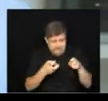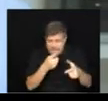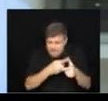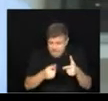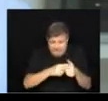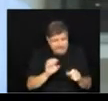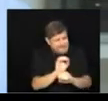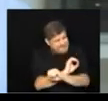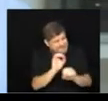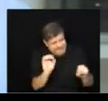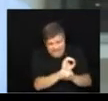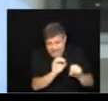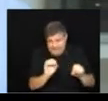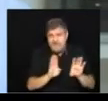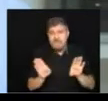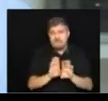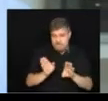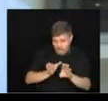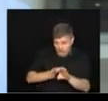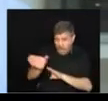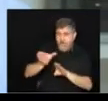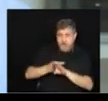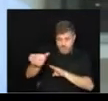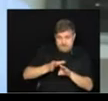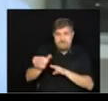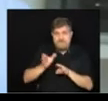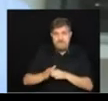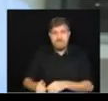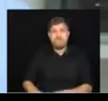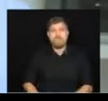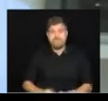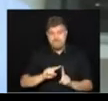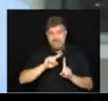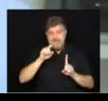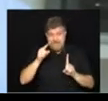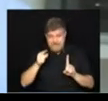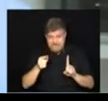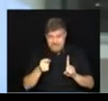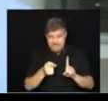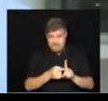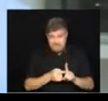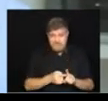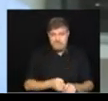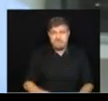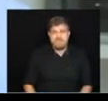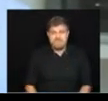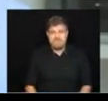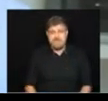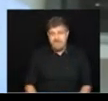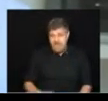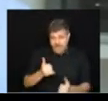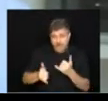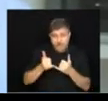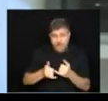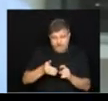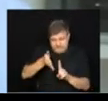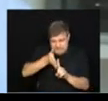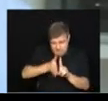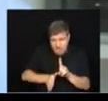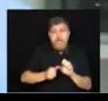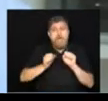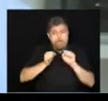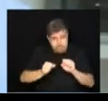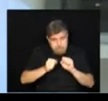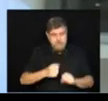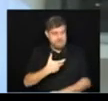uma certa forma, tem indicado a vacina para aquelas gestantes no último trimestre da gravidez. Então,